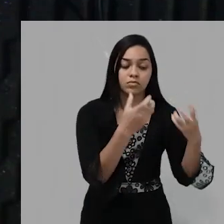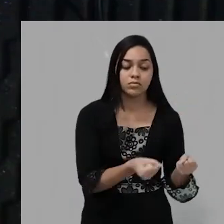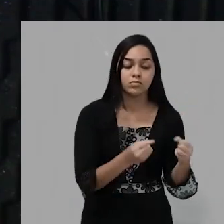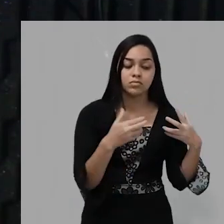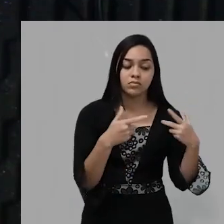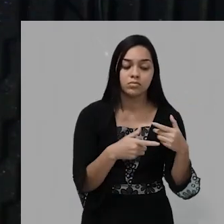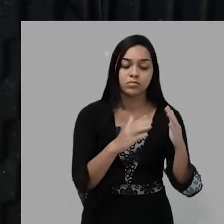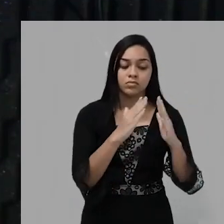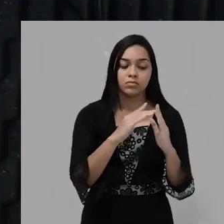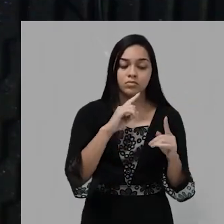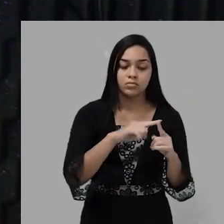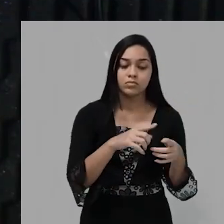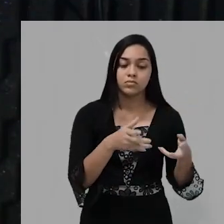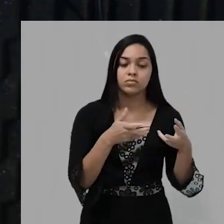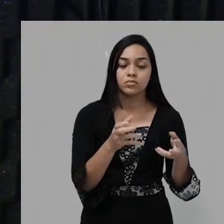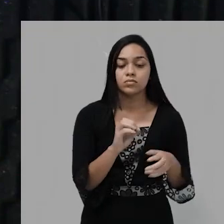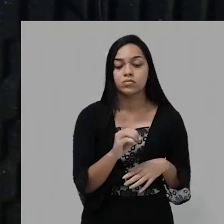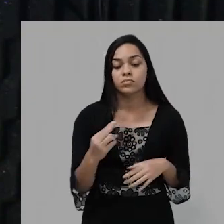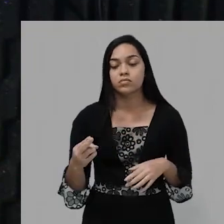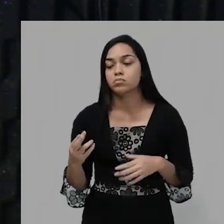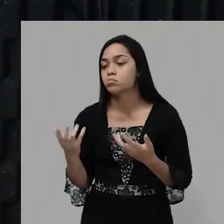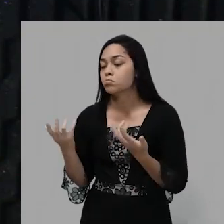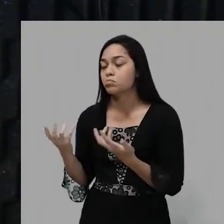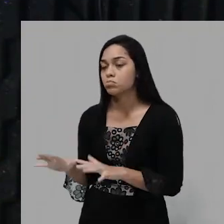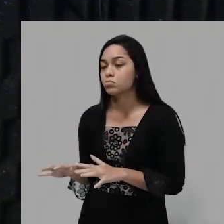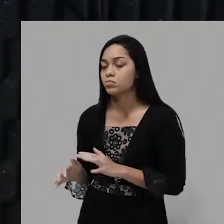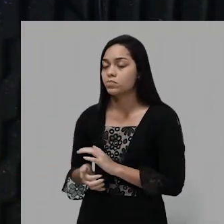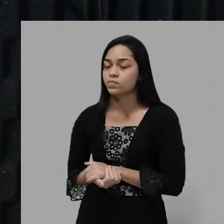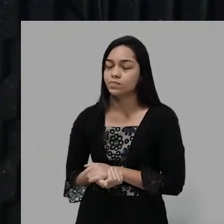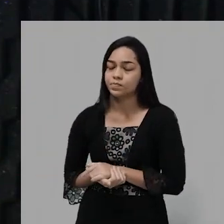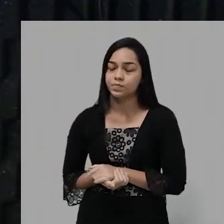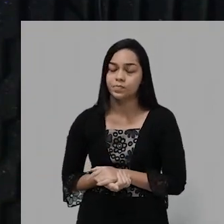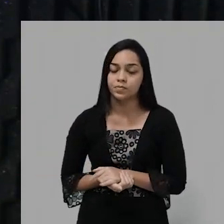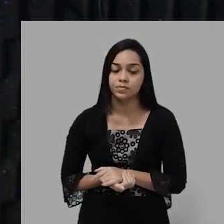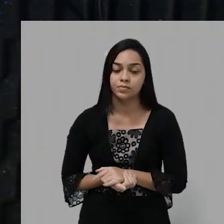a igreja católica ditava, ou eles não permaneceriam ali.